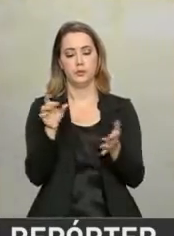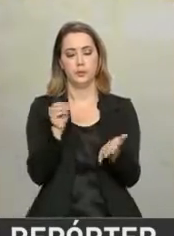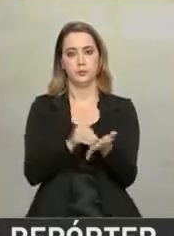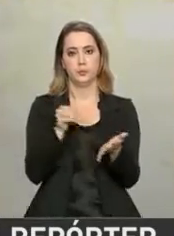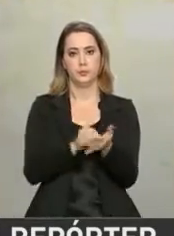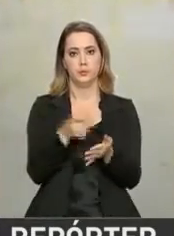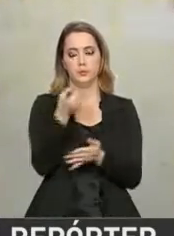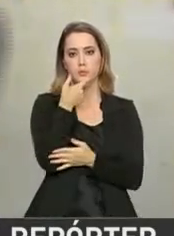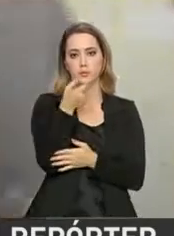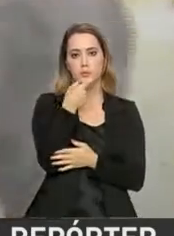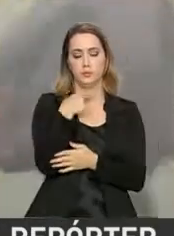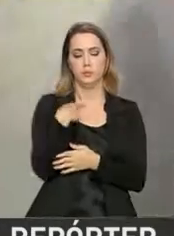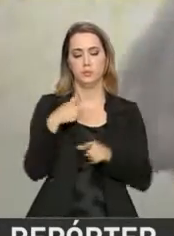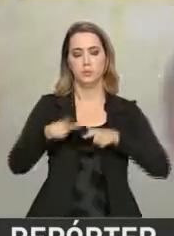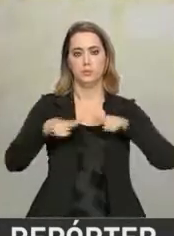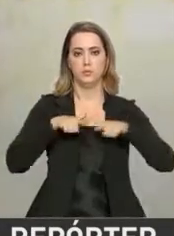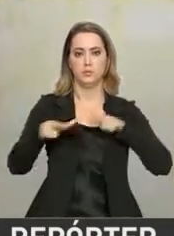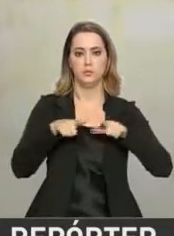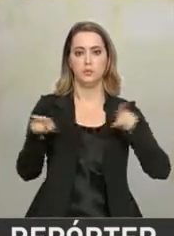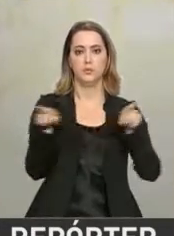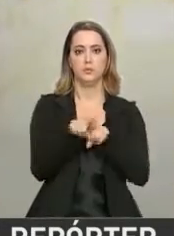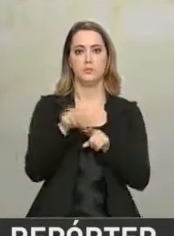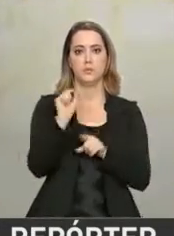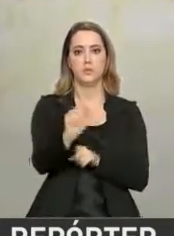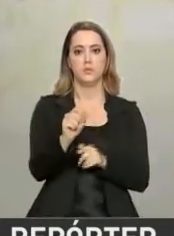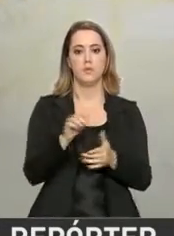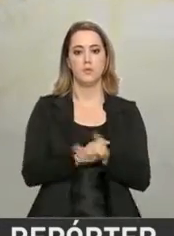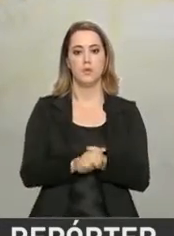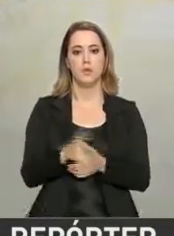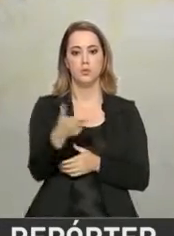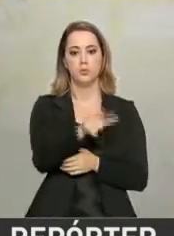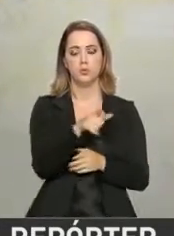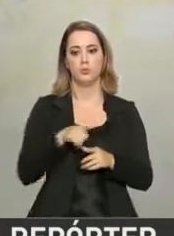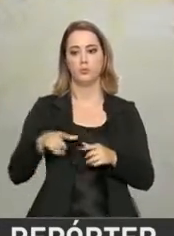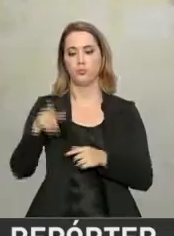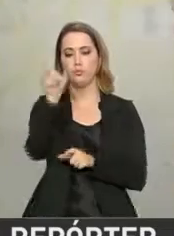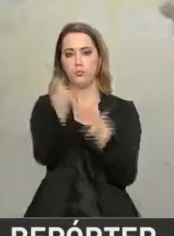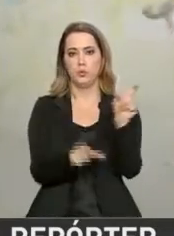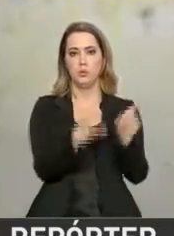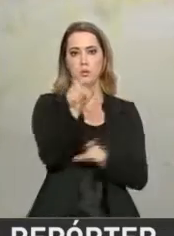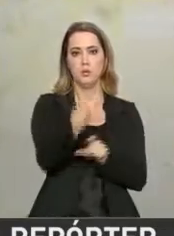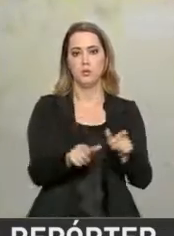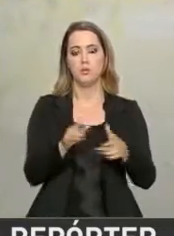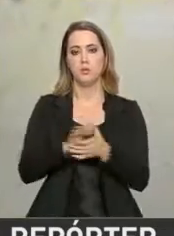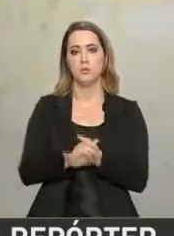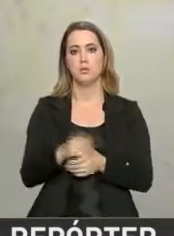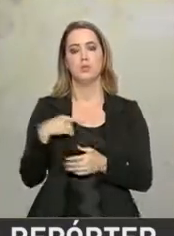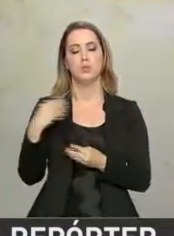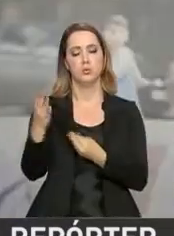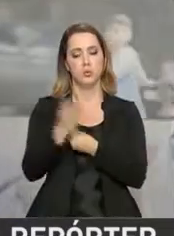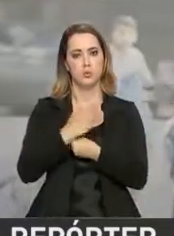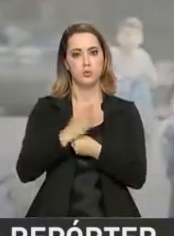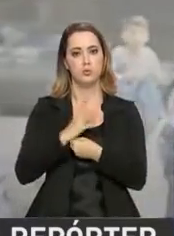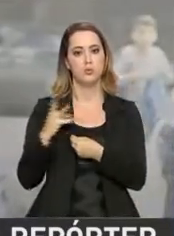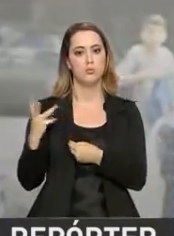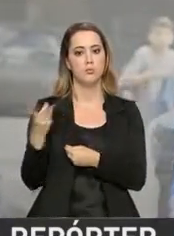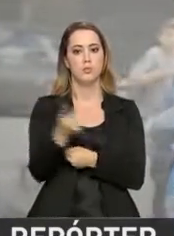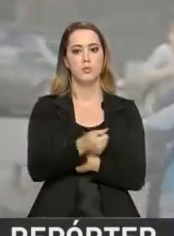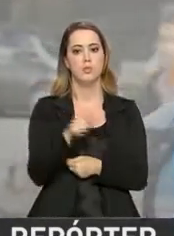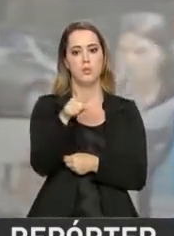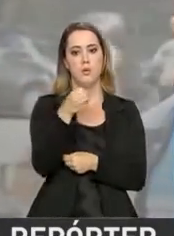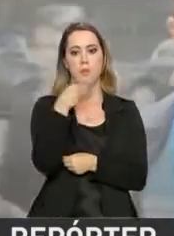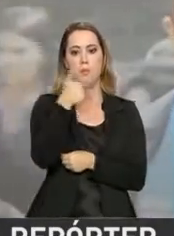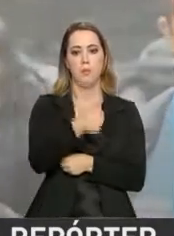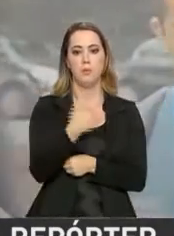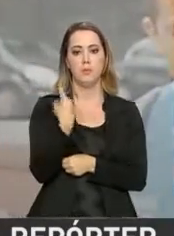Eles dão endereço de outras pessoas que tenham, né? Tem ajudado a gente bastante mesmo. Isso é bom para